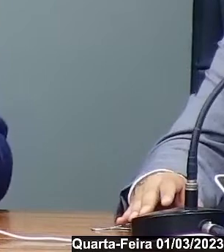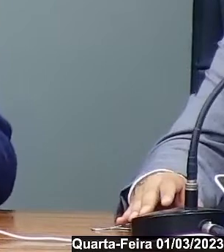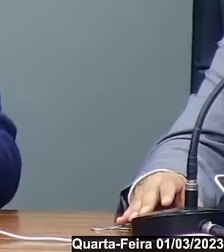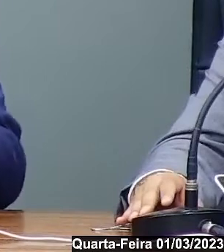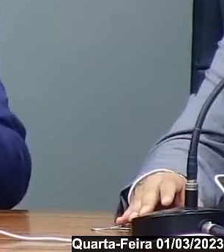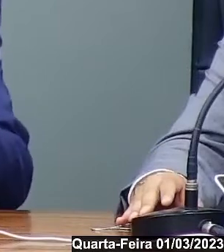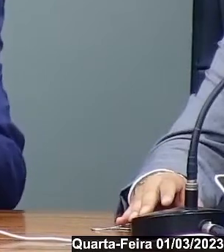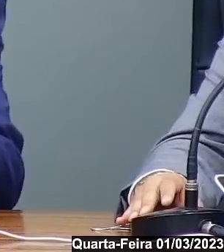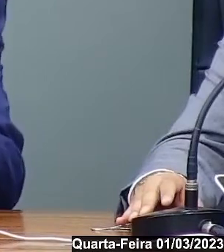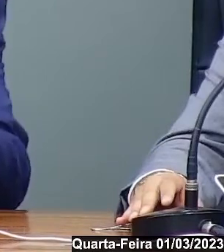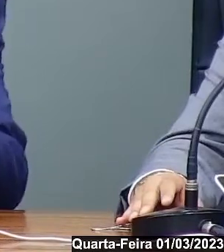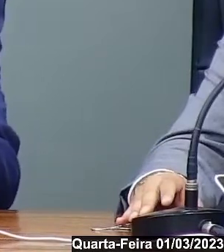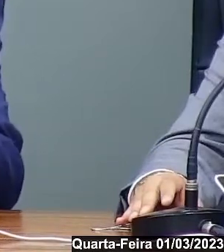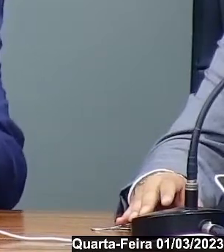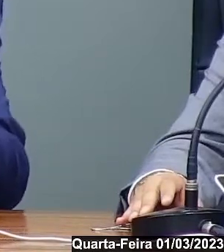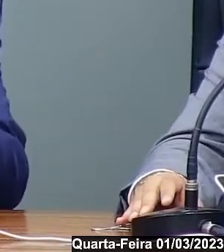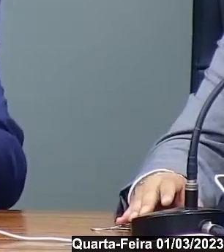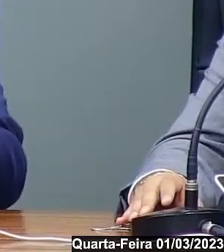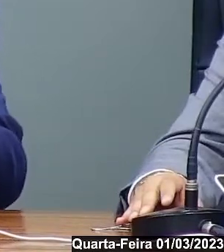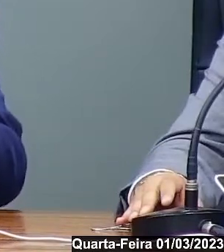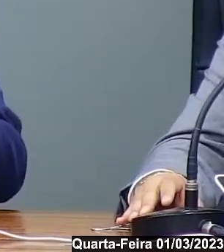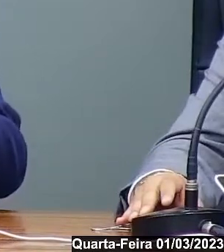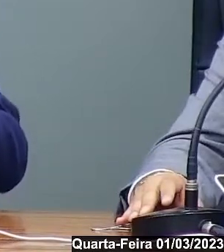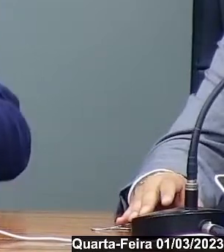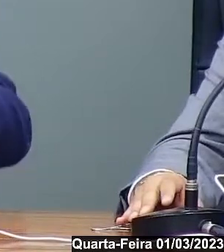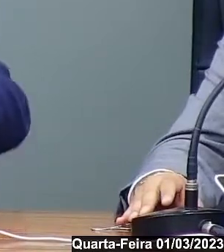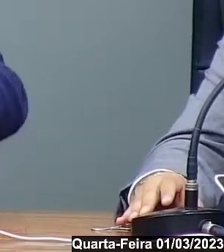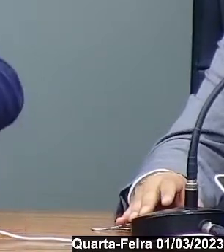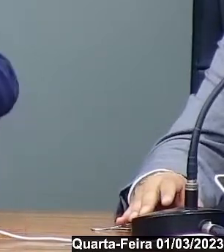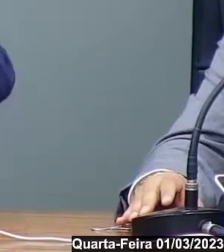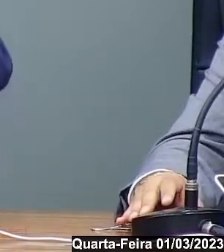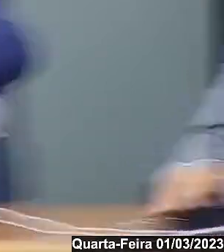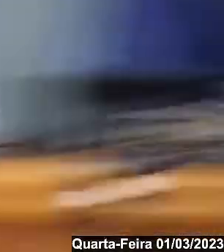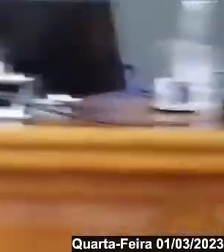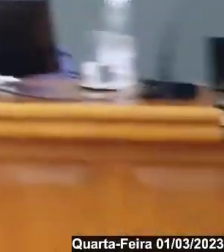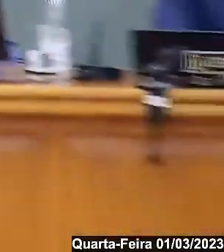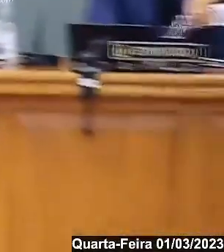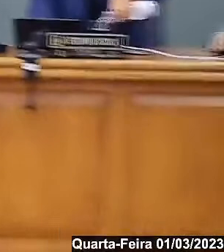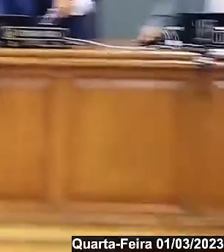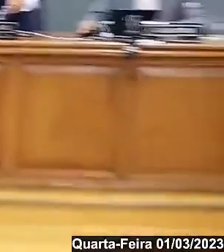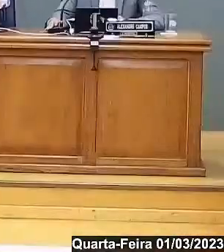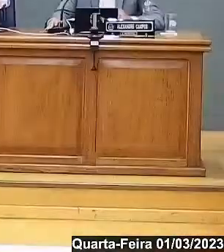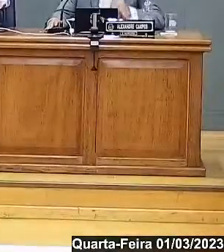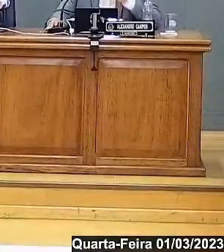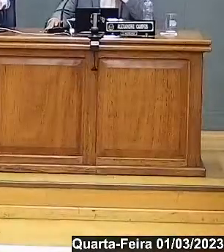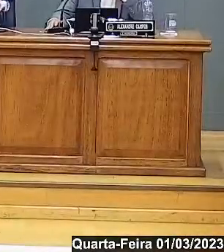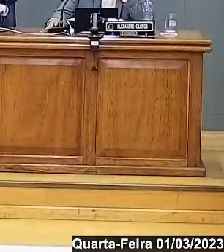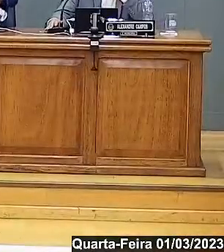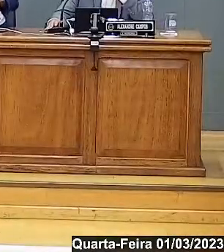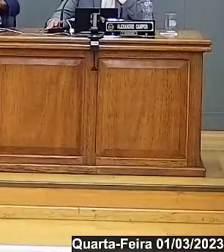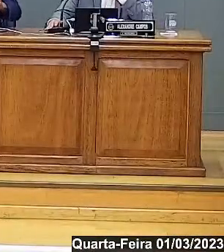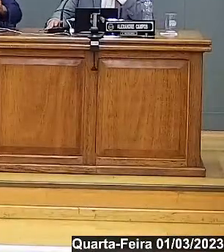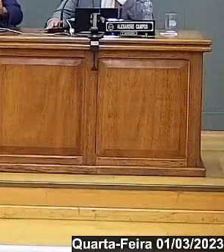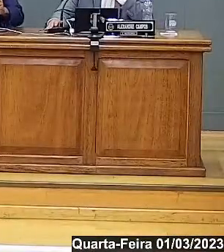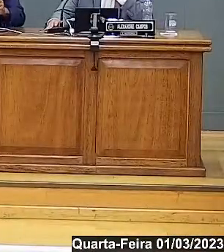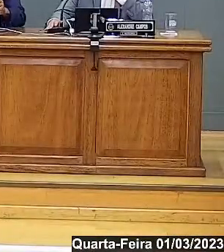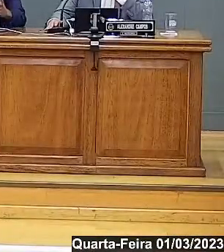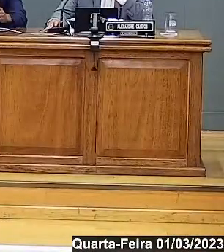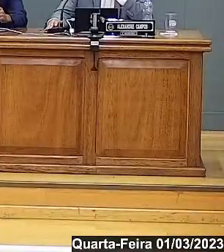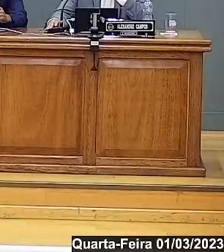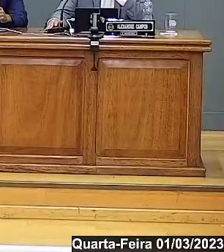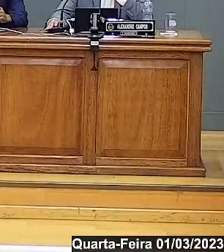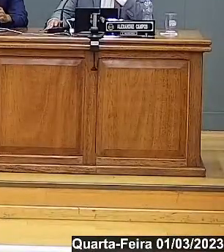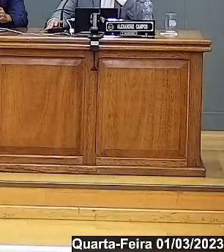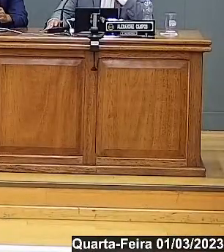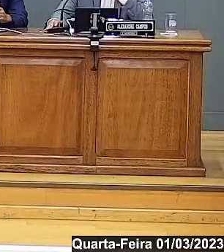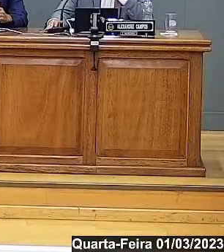de Cultura, meu amigo João Paulo Costa Rabada. Bem-vindo. Em seu nome, os demais secretários e secretárias adjuntos que